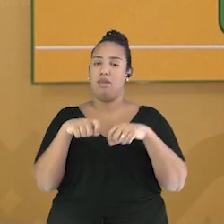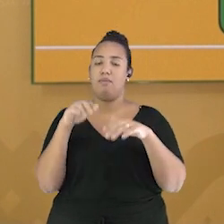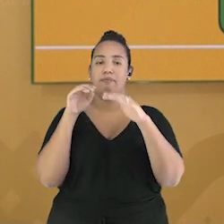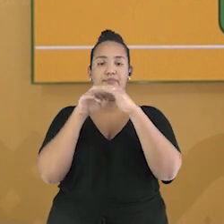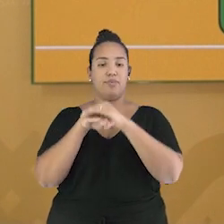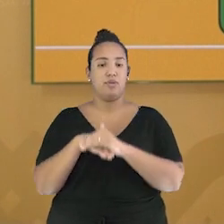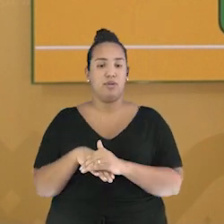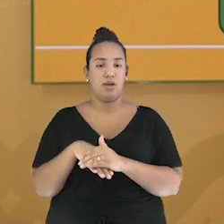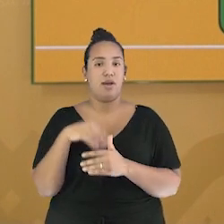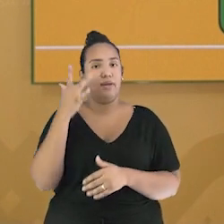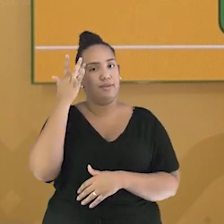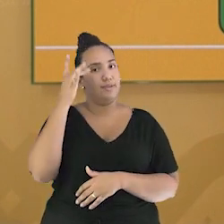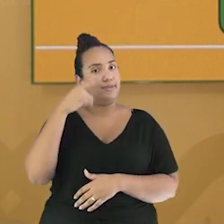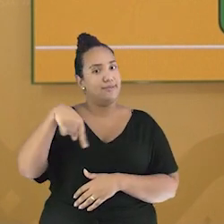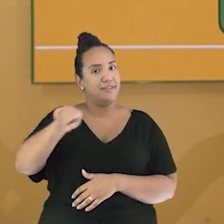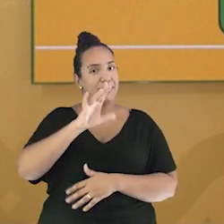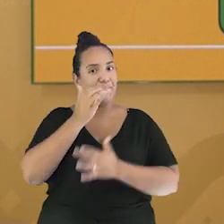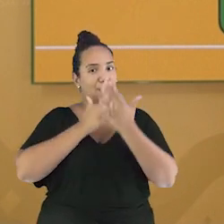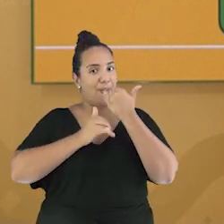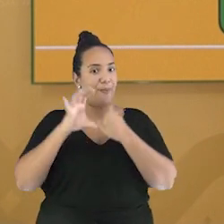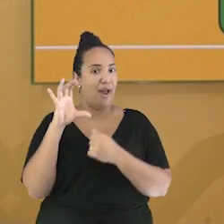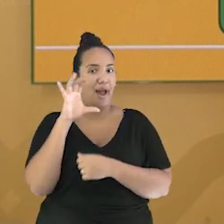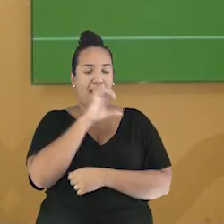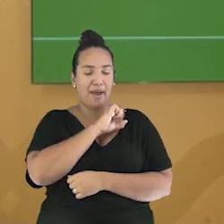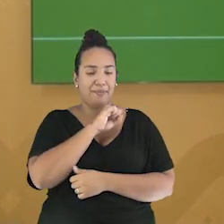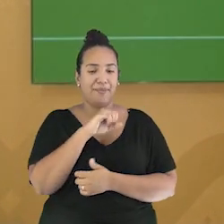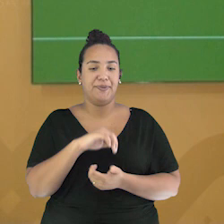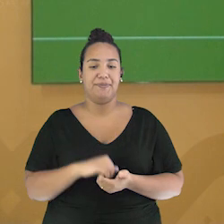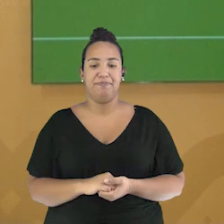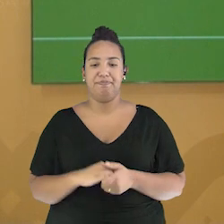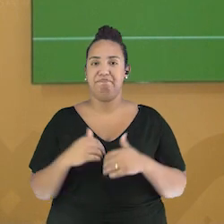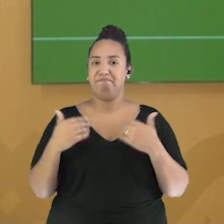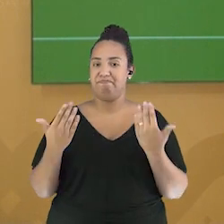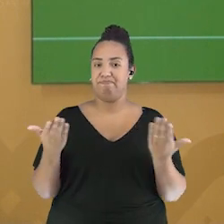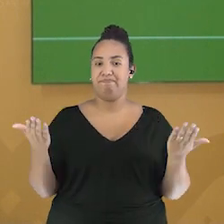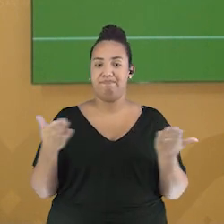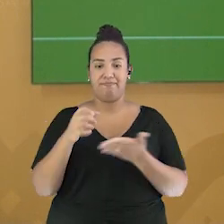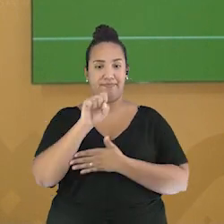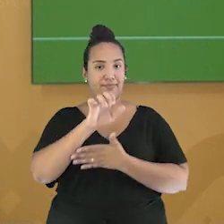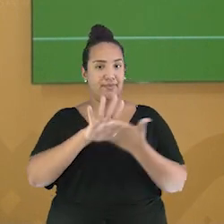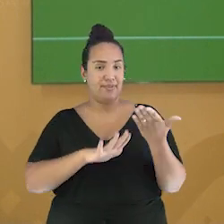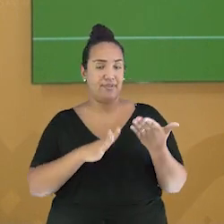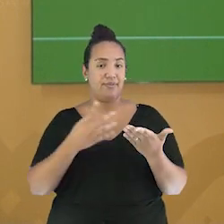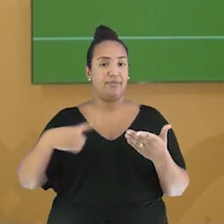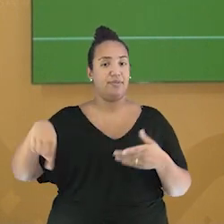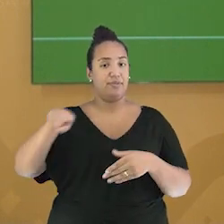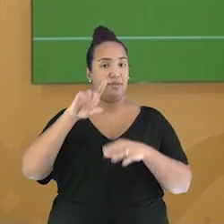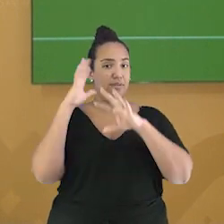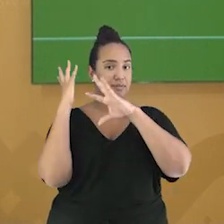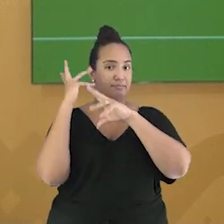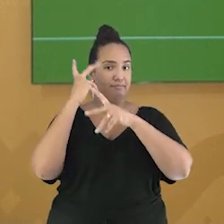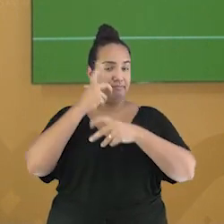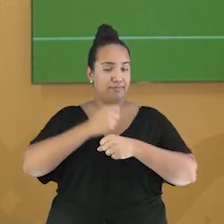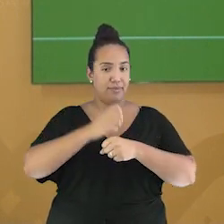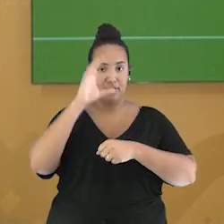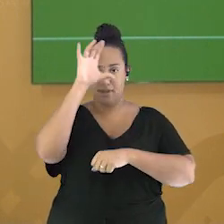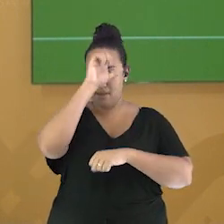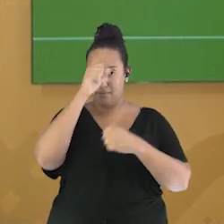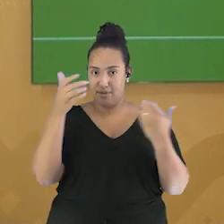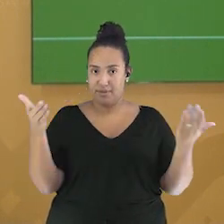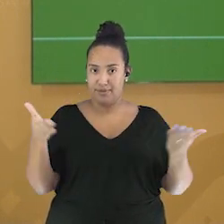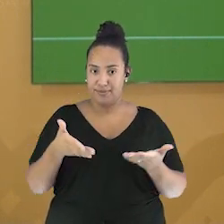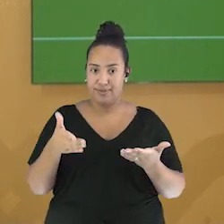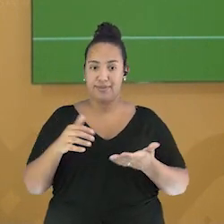que você coma ele todo de vez. E agora, uma atividade para revisar o que aprendemos na aula de hoje.